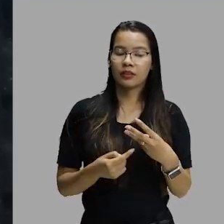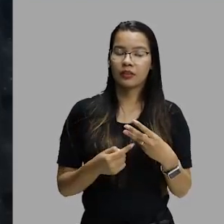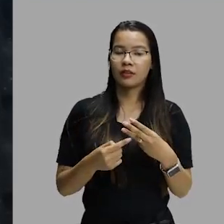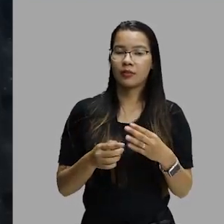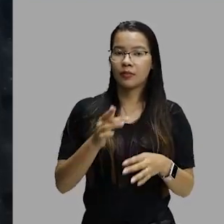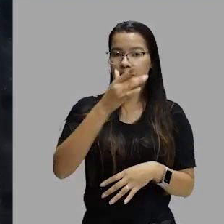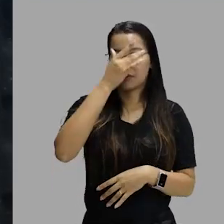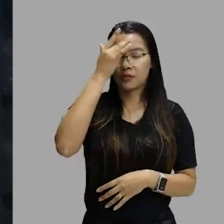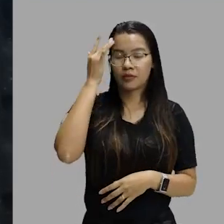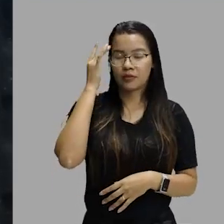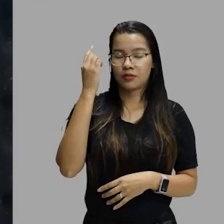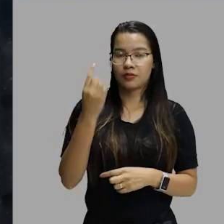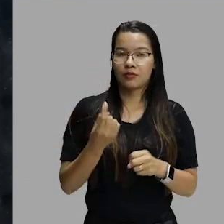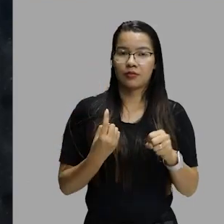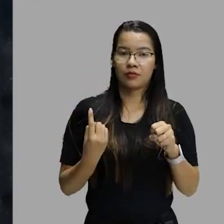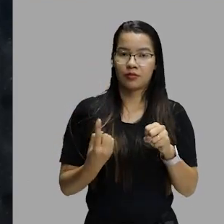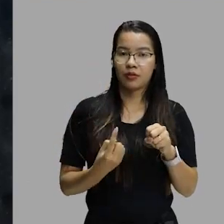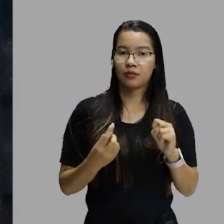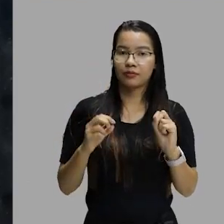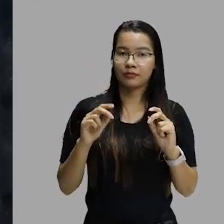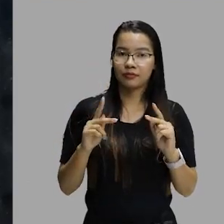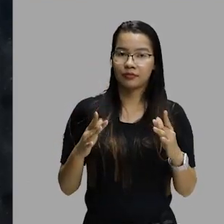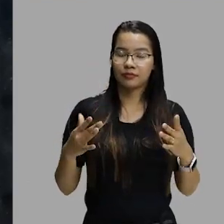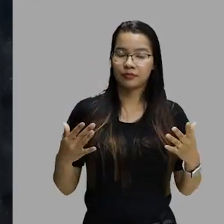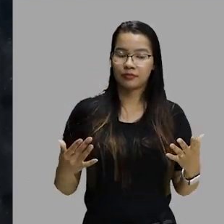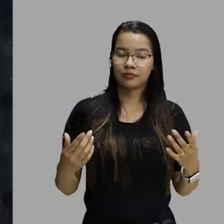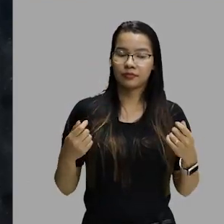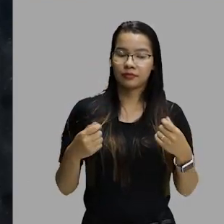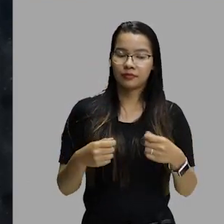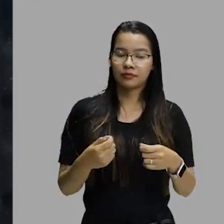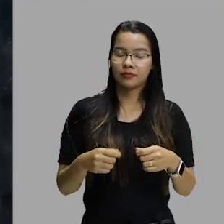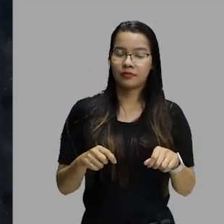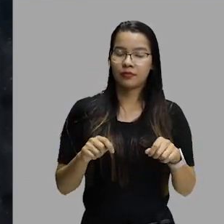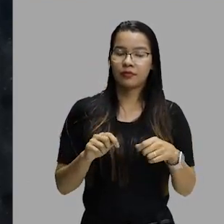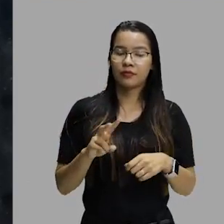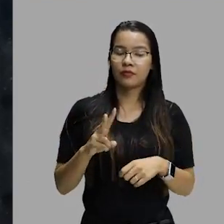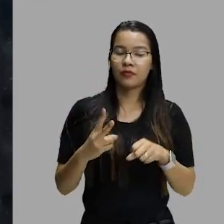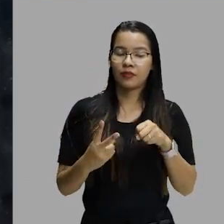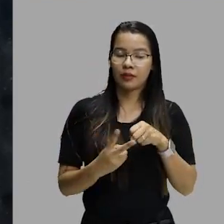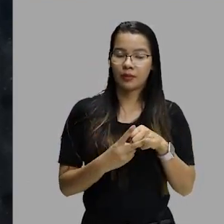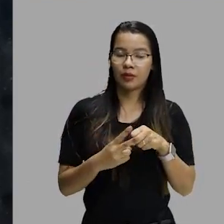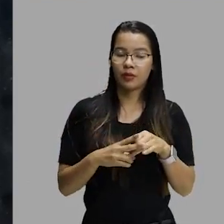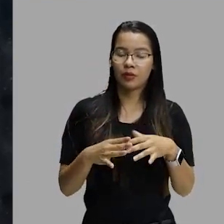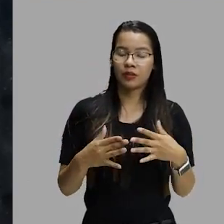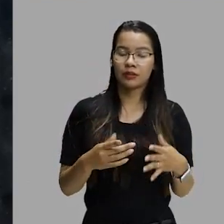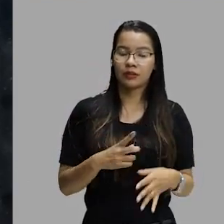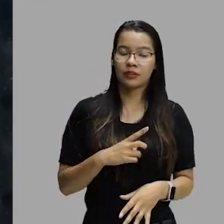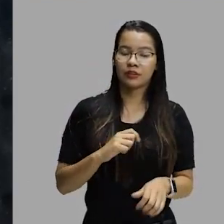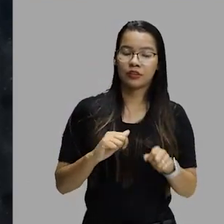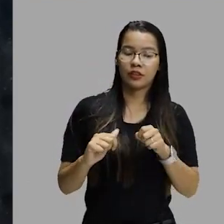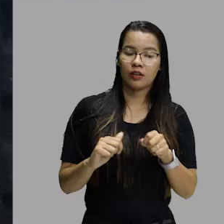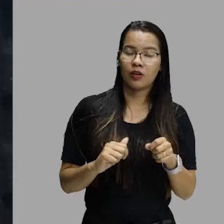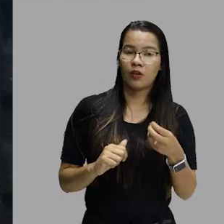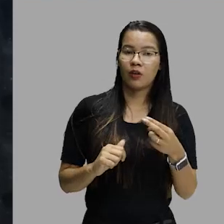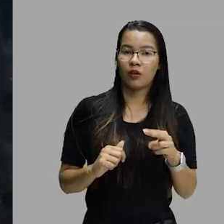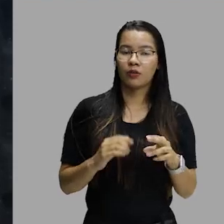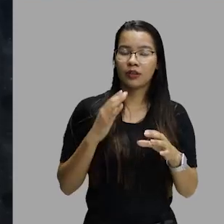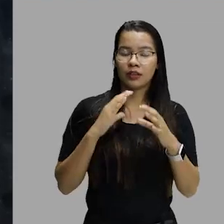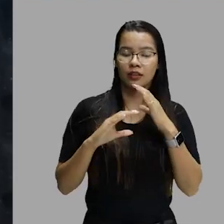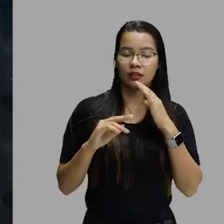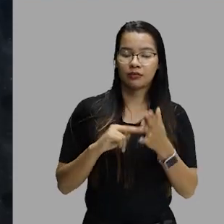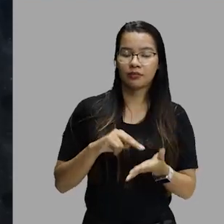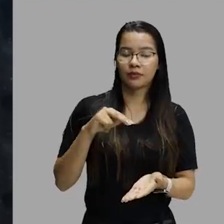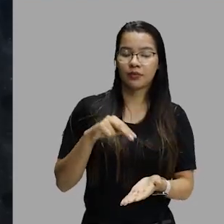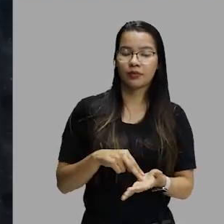Precisa-se de lâmpadas novas, ok? O predicado pode ser verbal, quando tem um verbo de ação, pular, cantar,